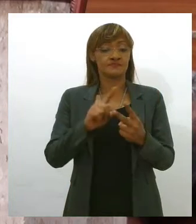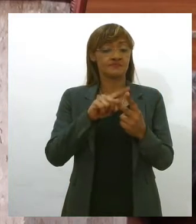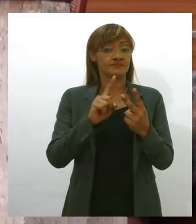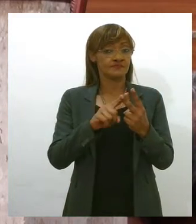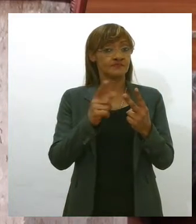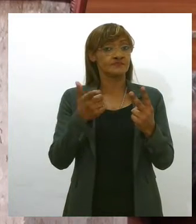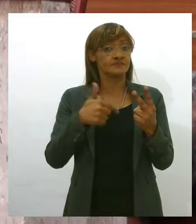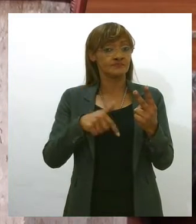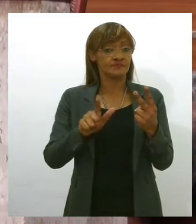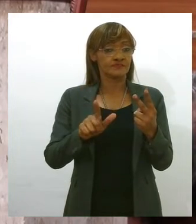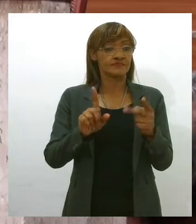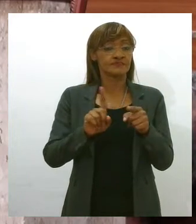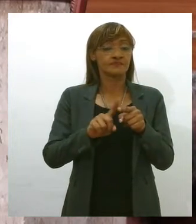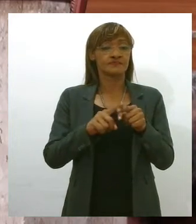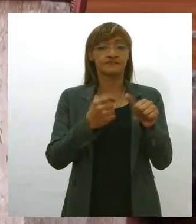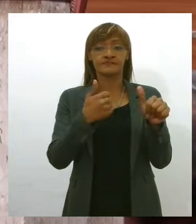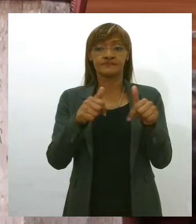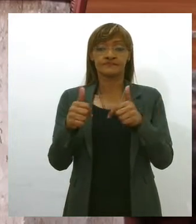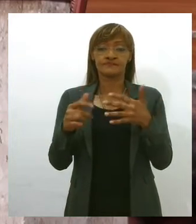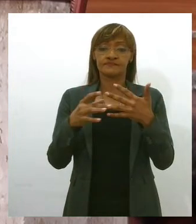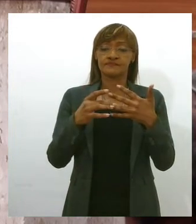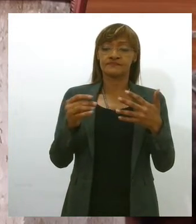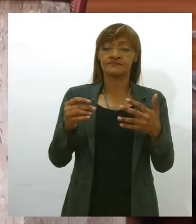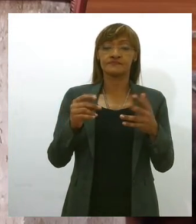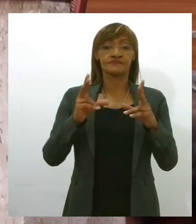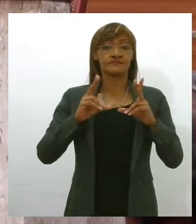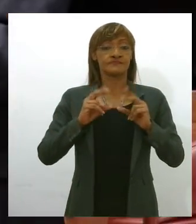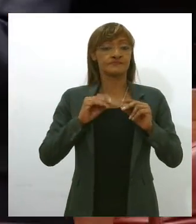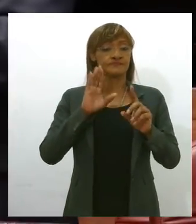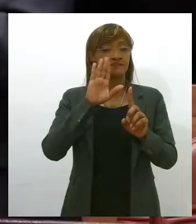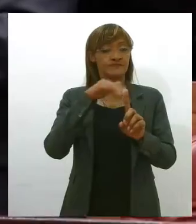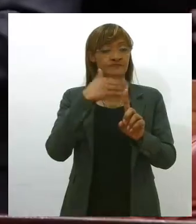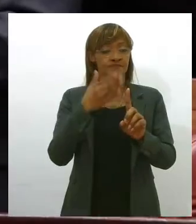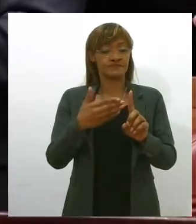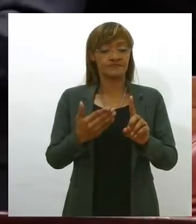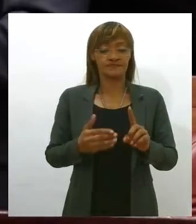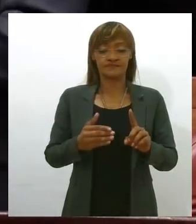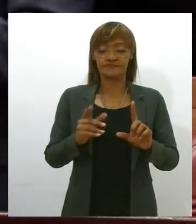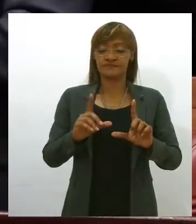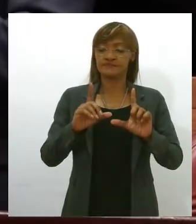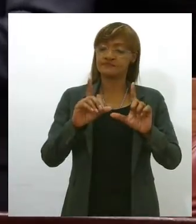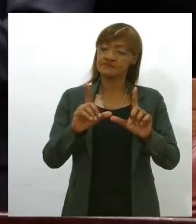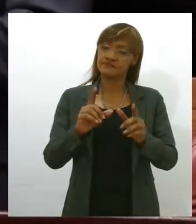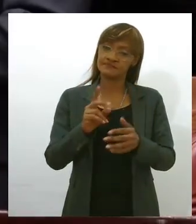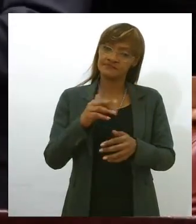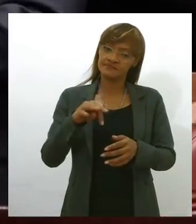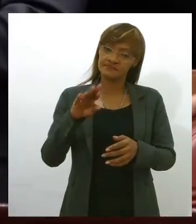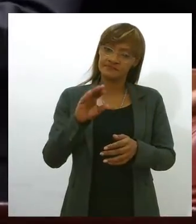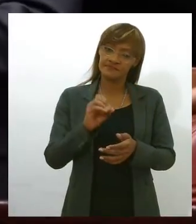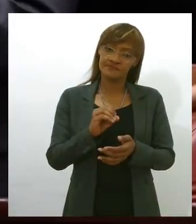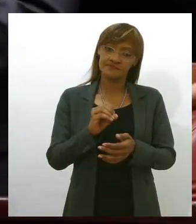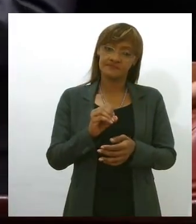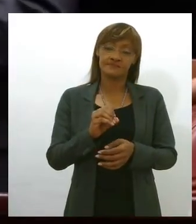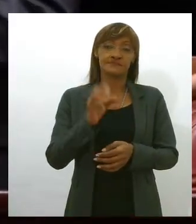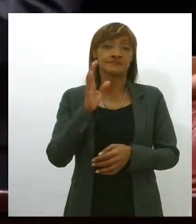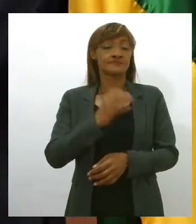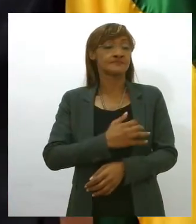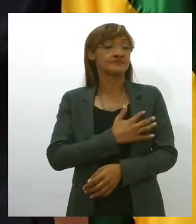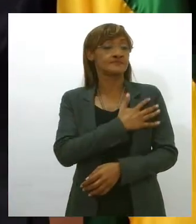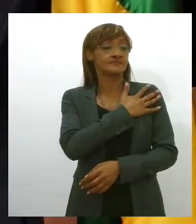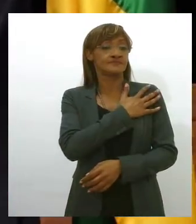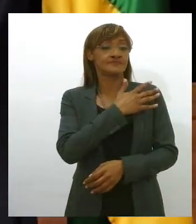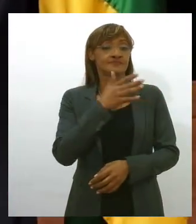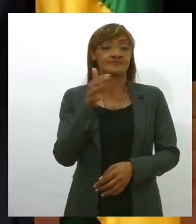também foram homenageados com um certificado do mérito o tenente-coronel Fernando de argôlo Nobre